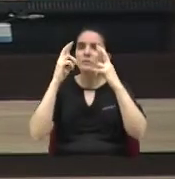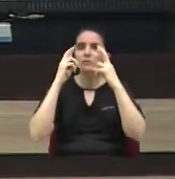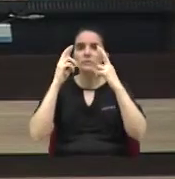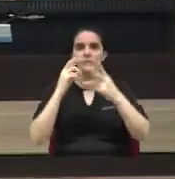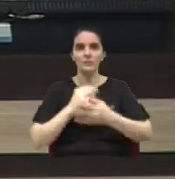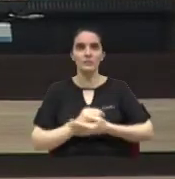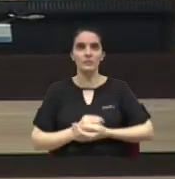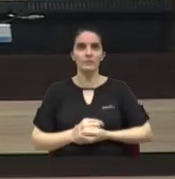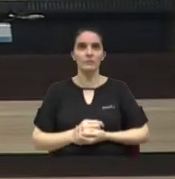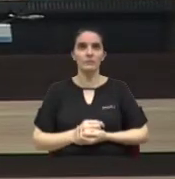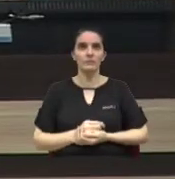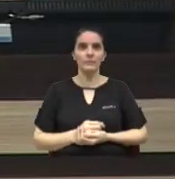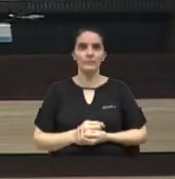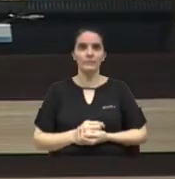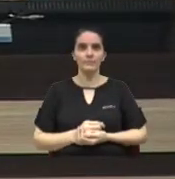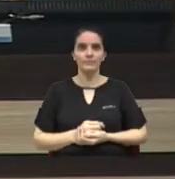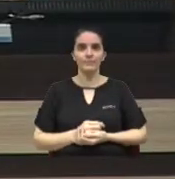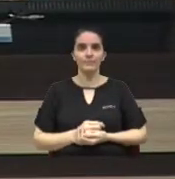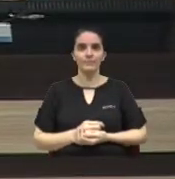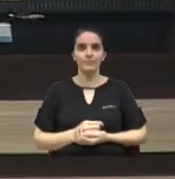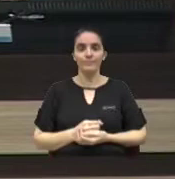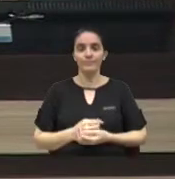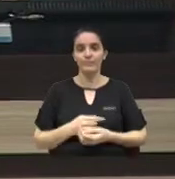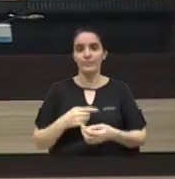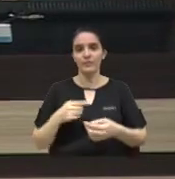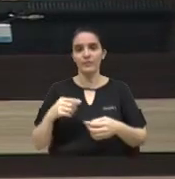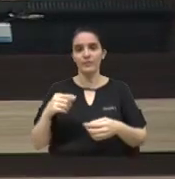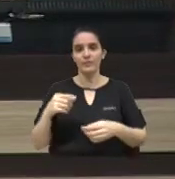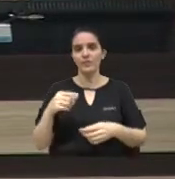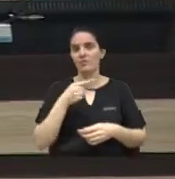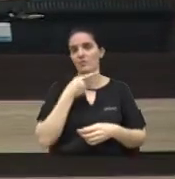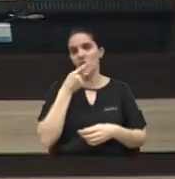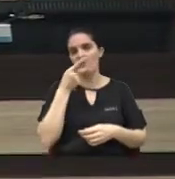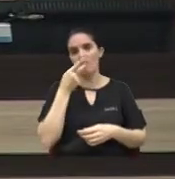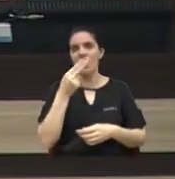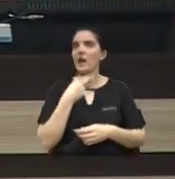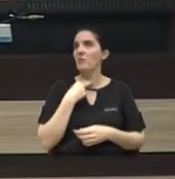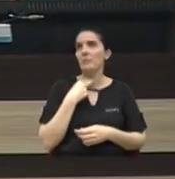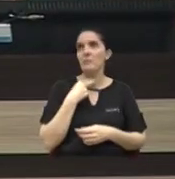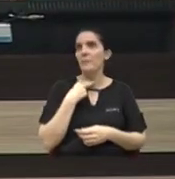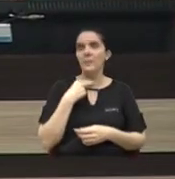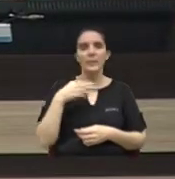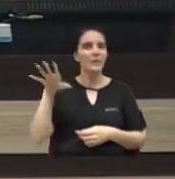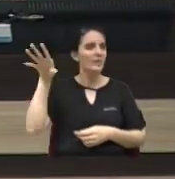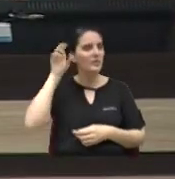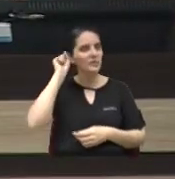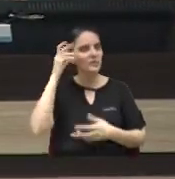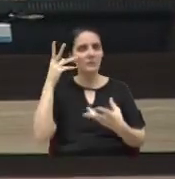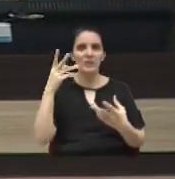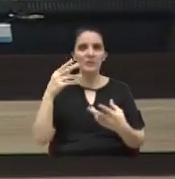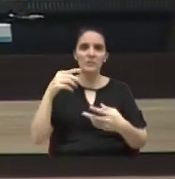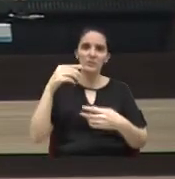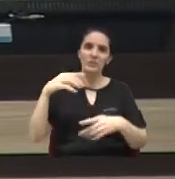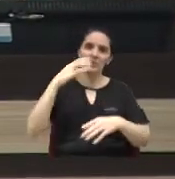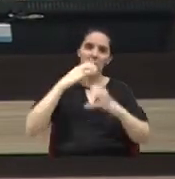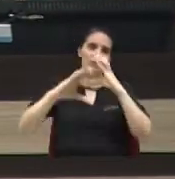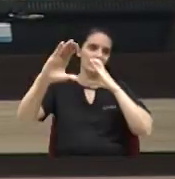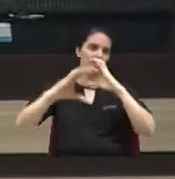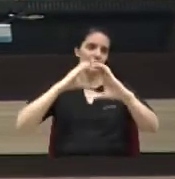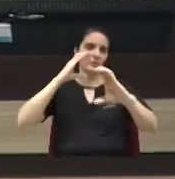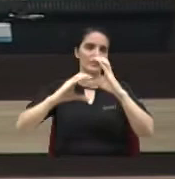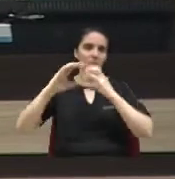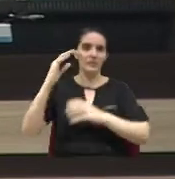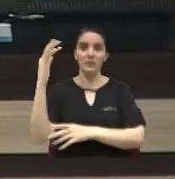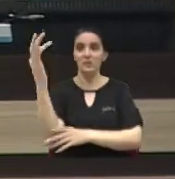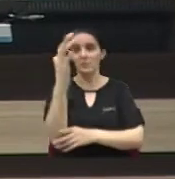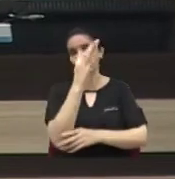proibido fazer barulho rock lá no parque, né? Porque daqui a pouco na Praça Toledo Basso pode fazer barulho, no Parque Cidade já